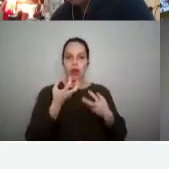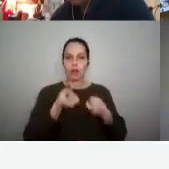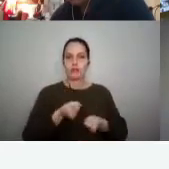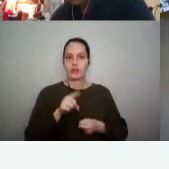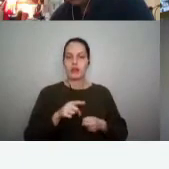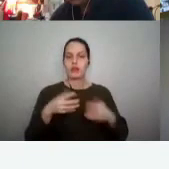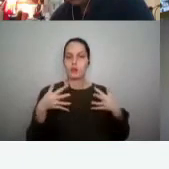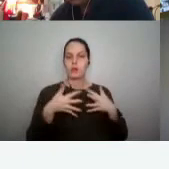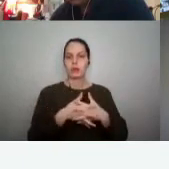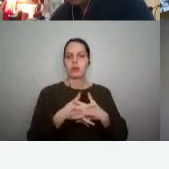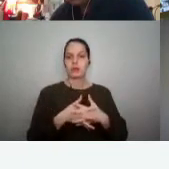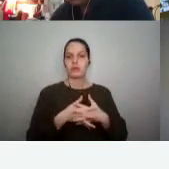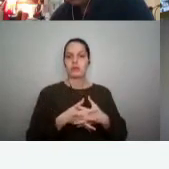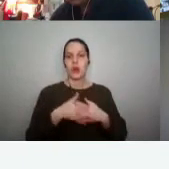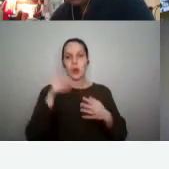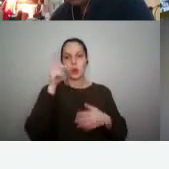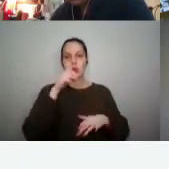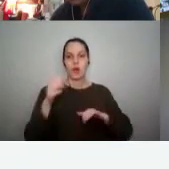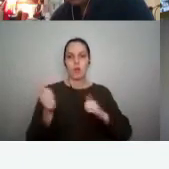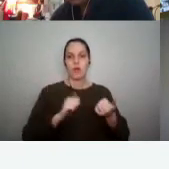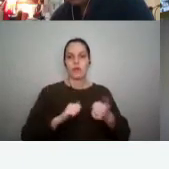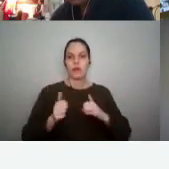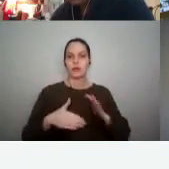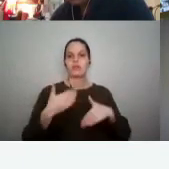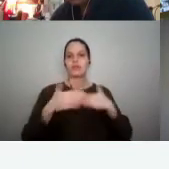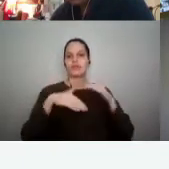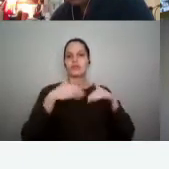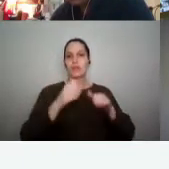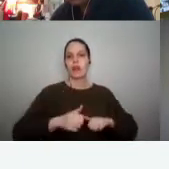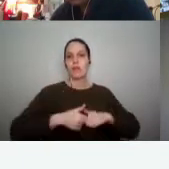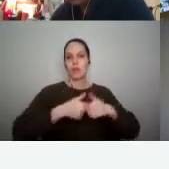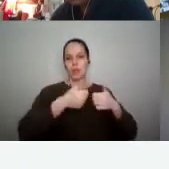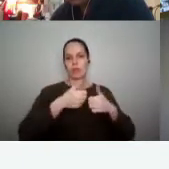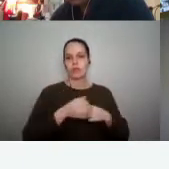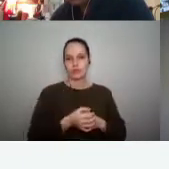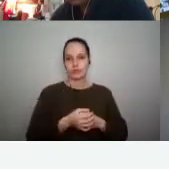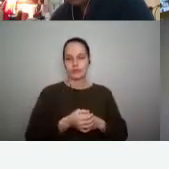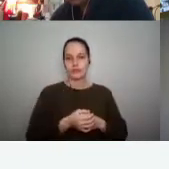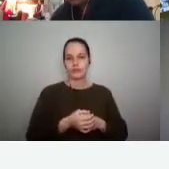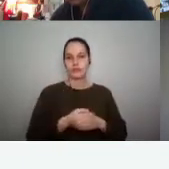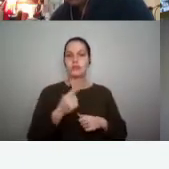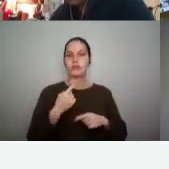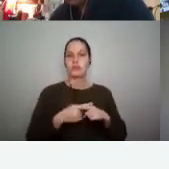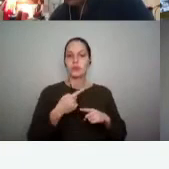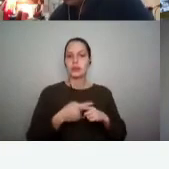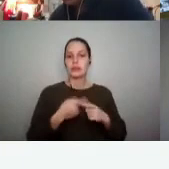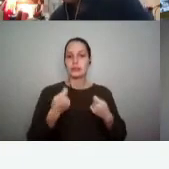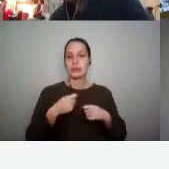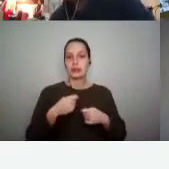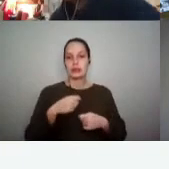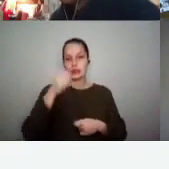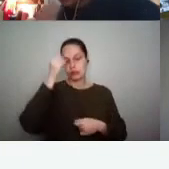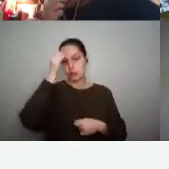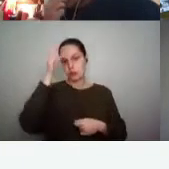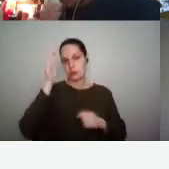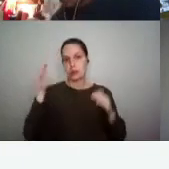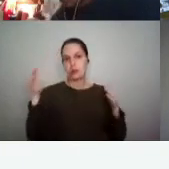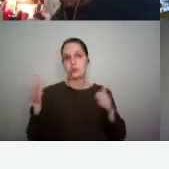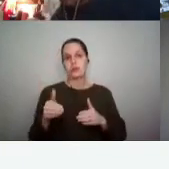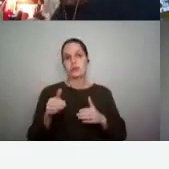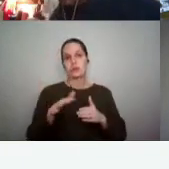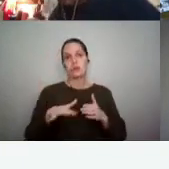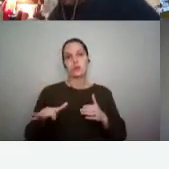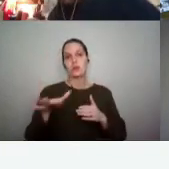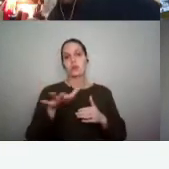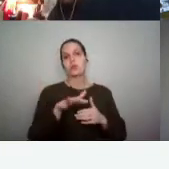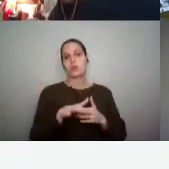processos de qualificação mais efetivos. Por quê, né? Porque exige saberes específicos, né, do campo